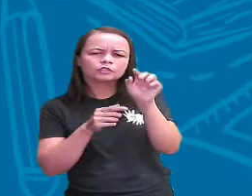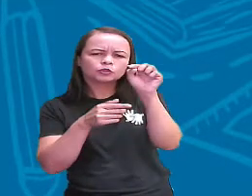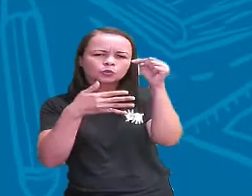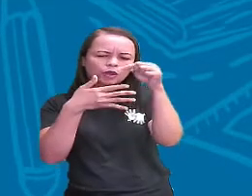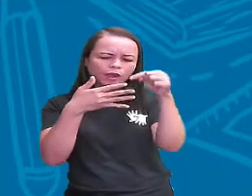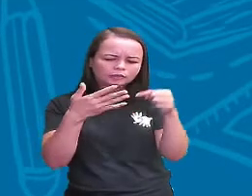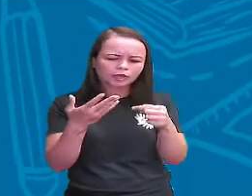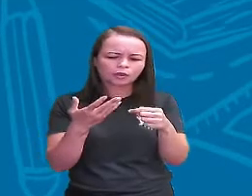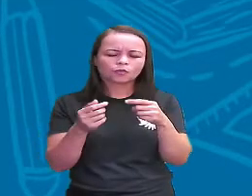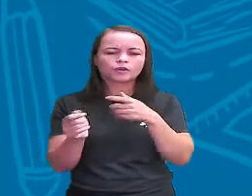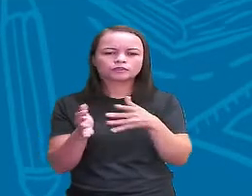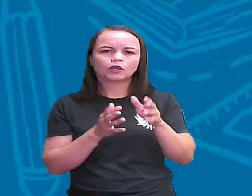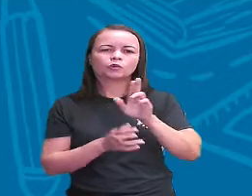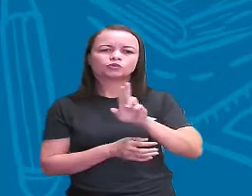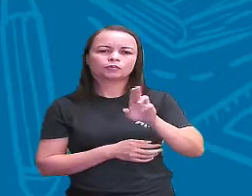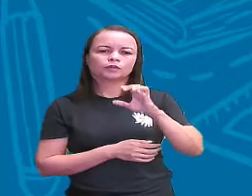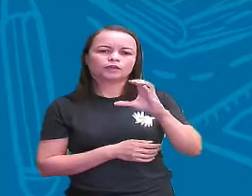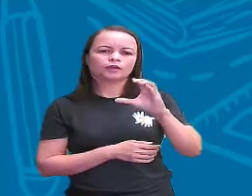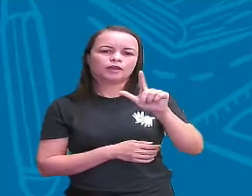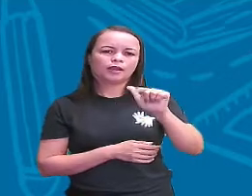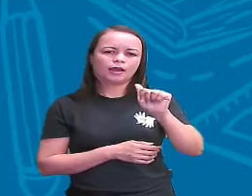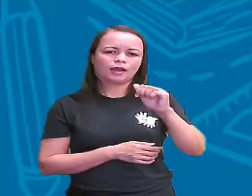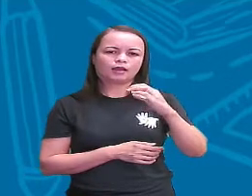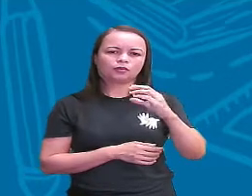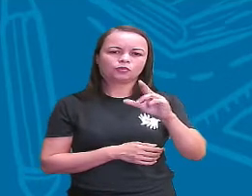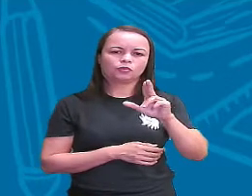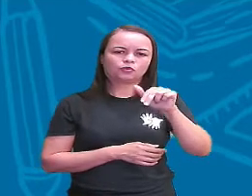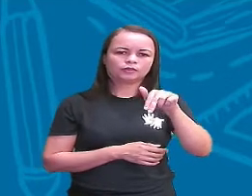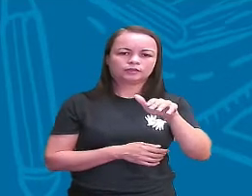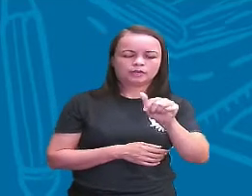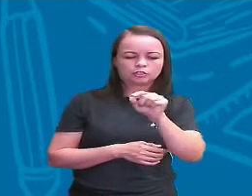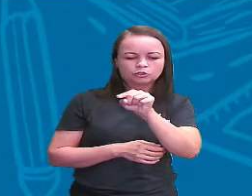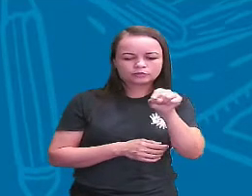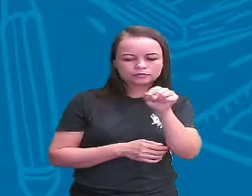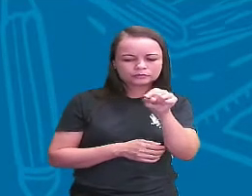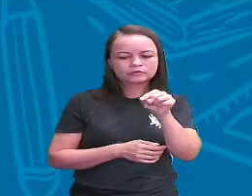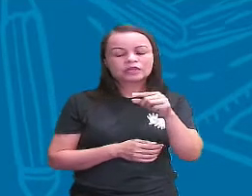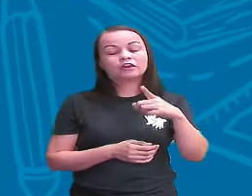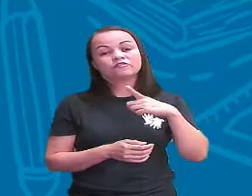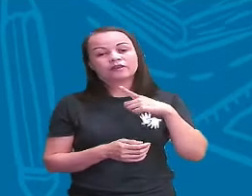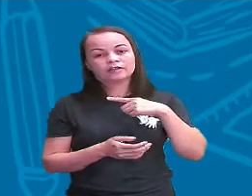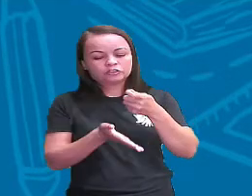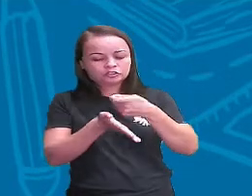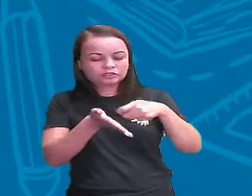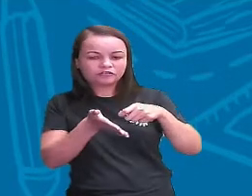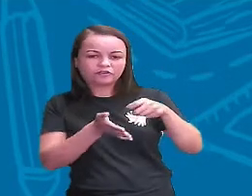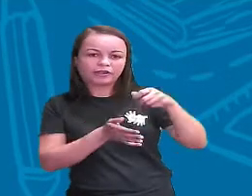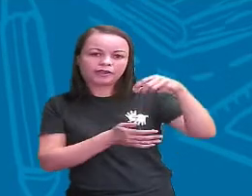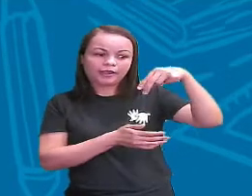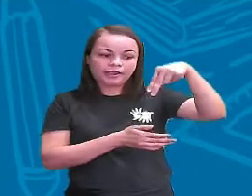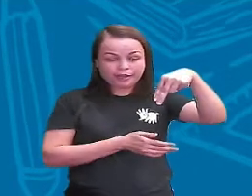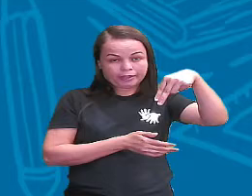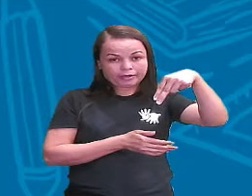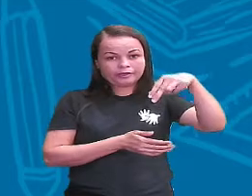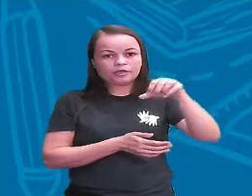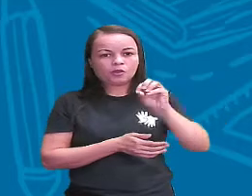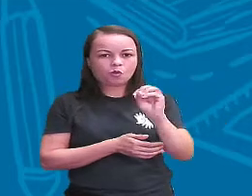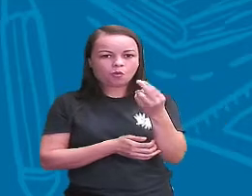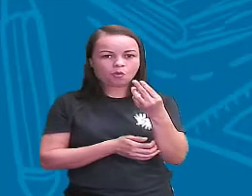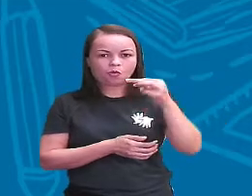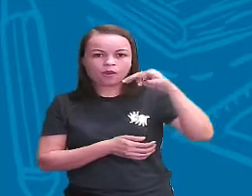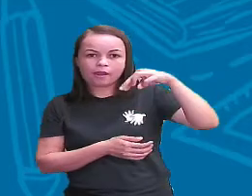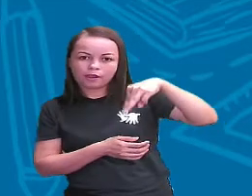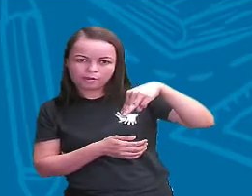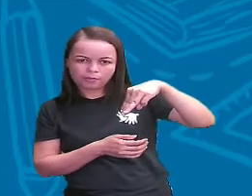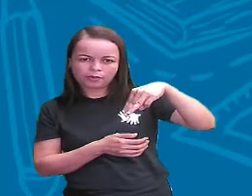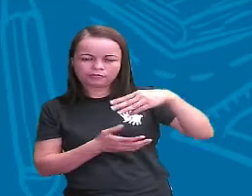de lacunas, que estão abertos. A gente vai escrever M ou N. Como é que eu vou saber isso?